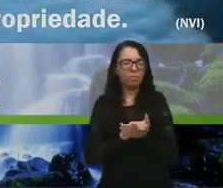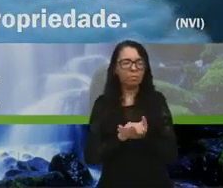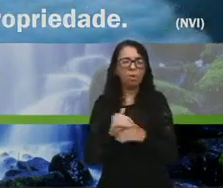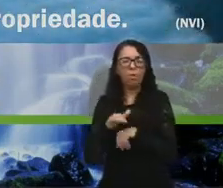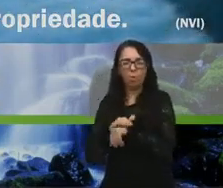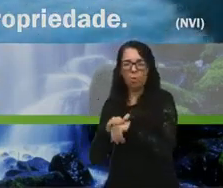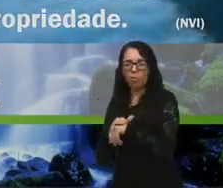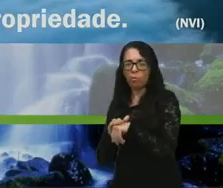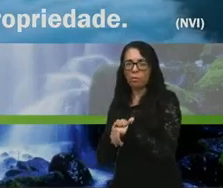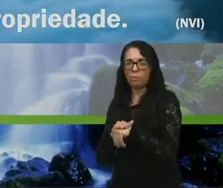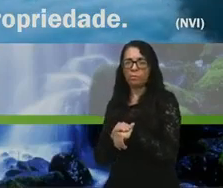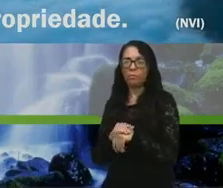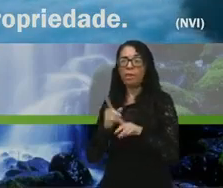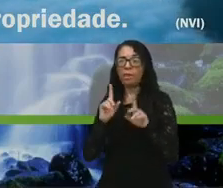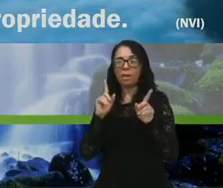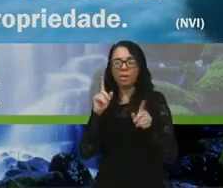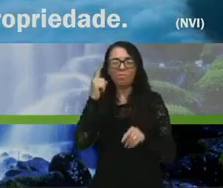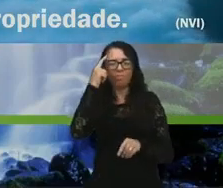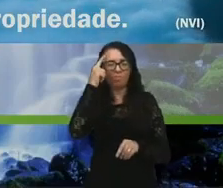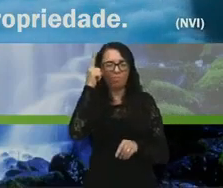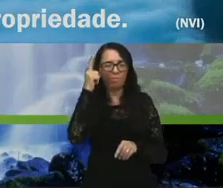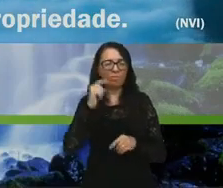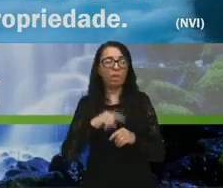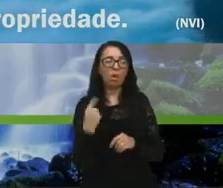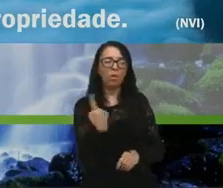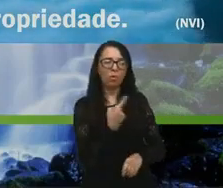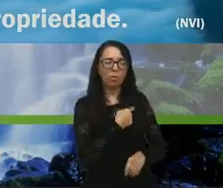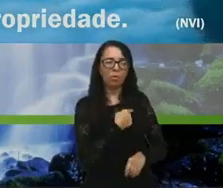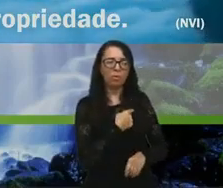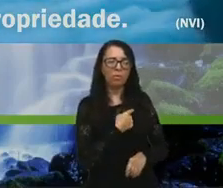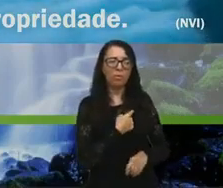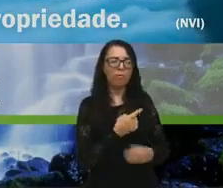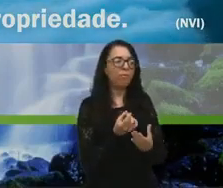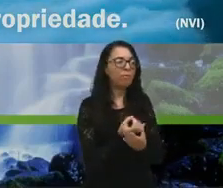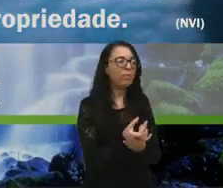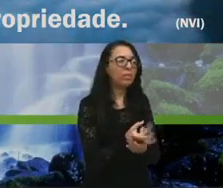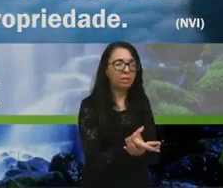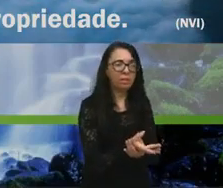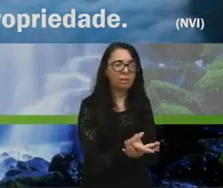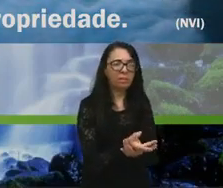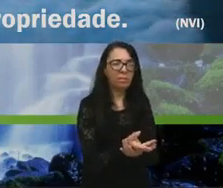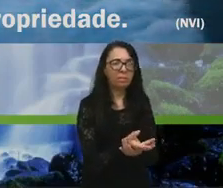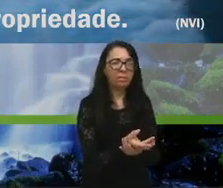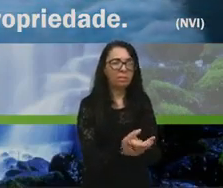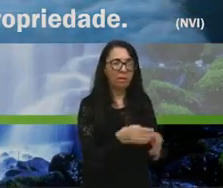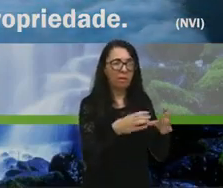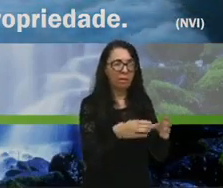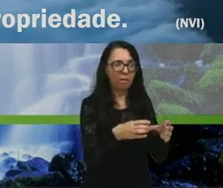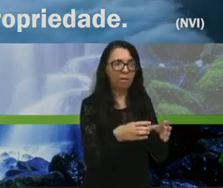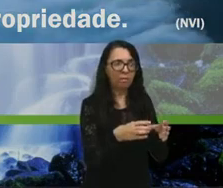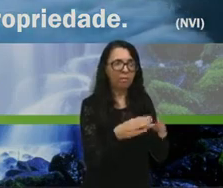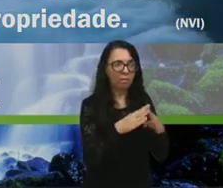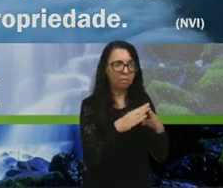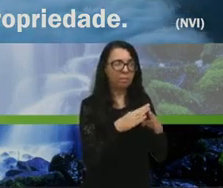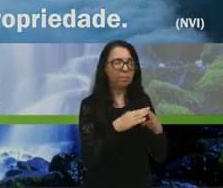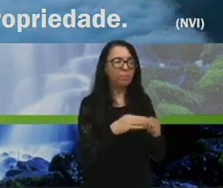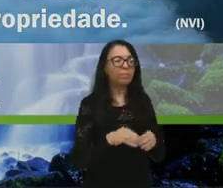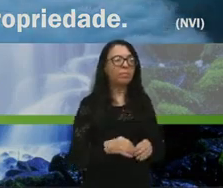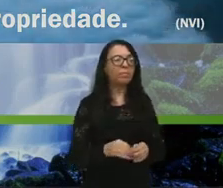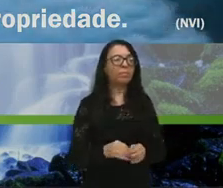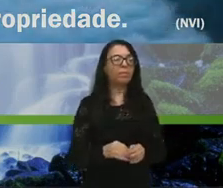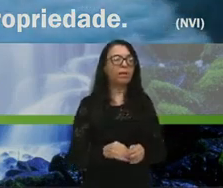os discípulos e quando chegou até aos discípulos, Pedro